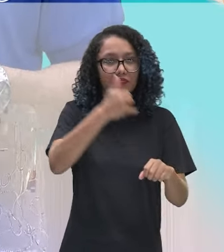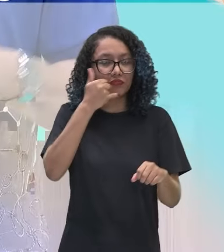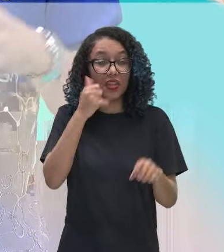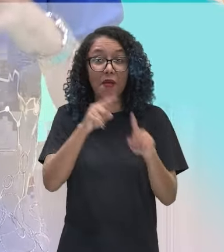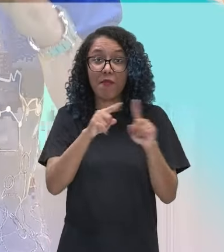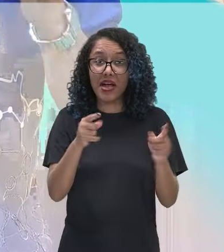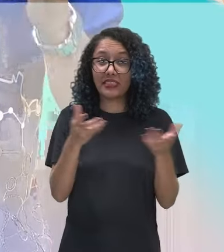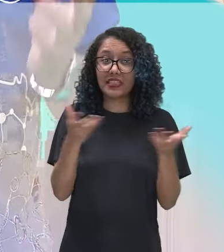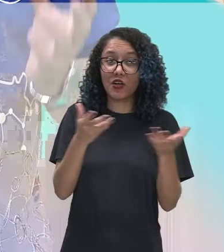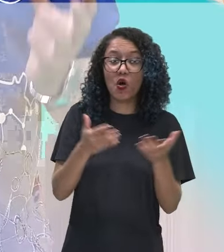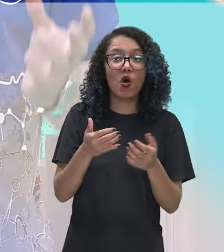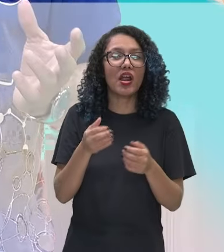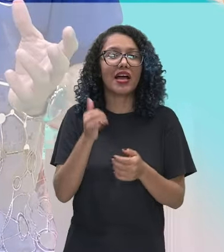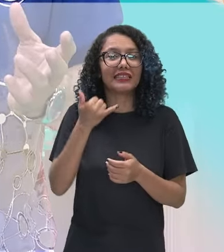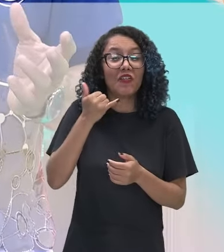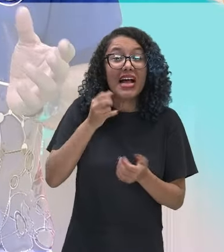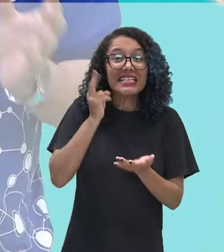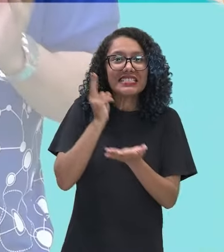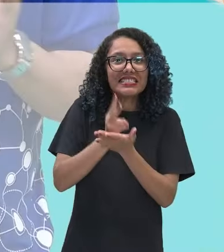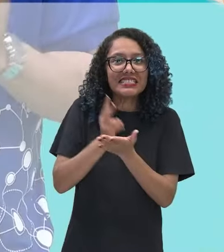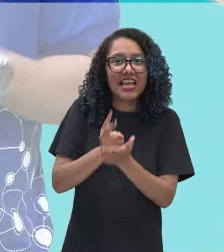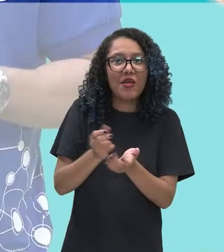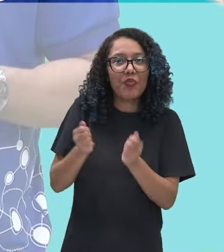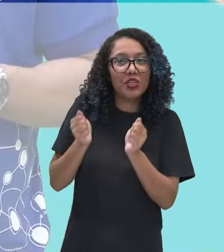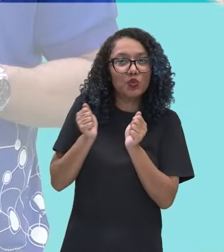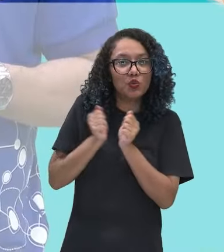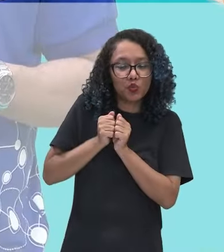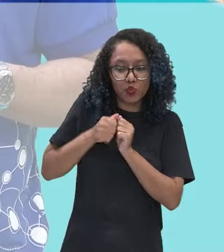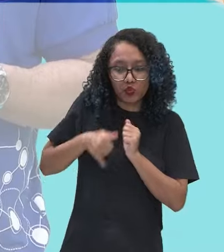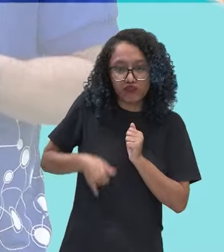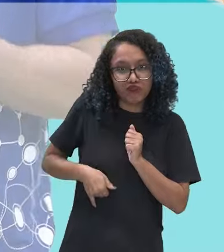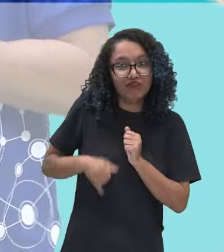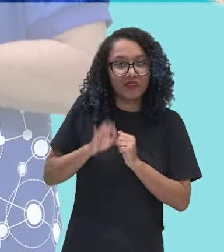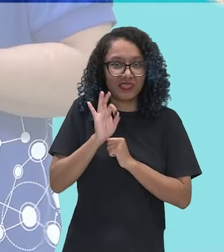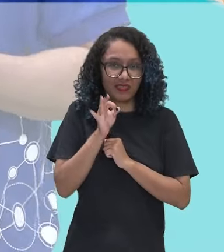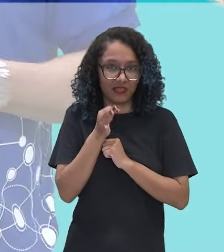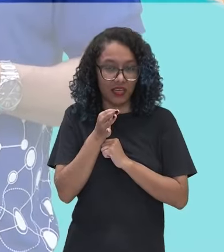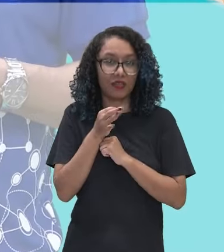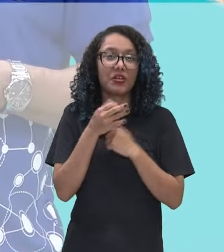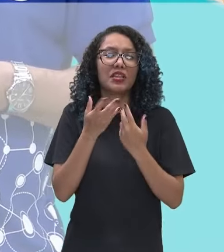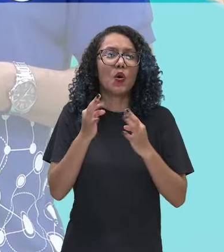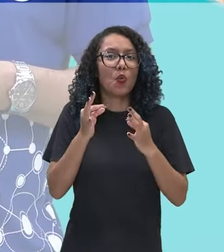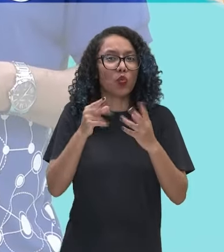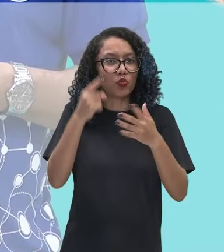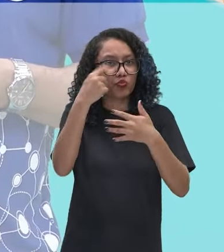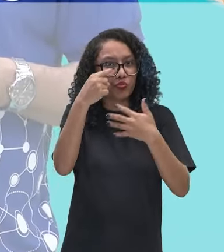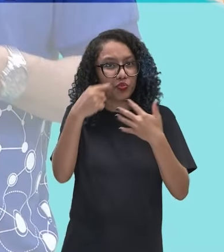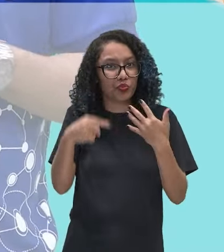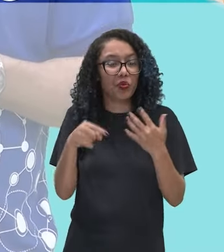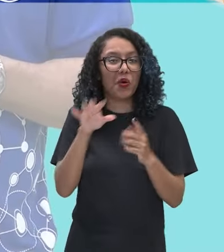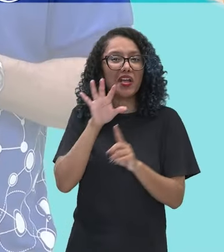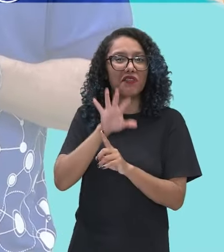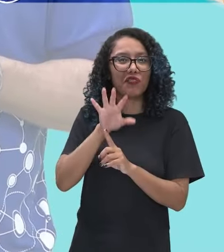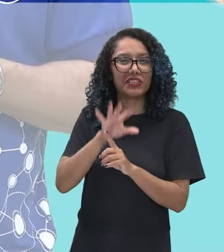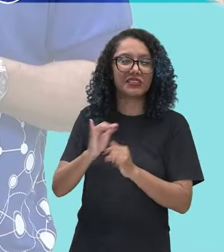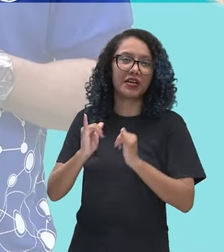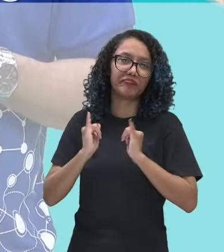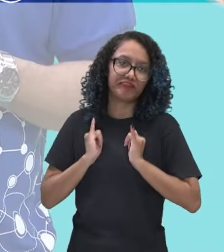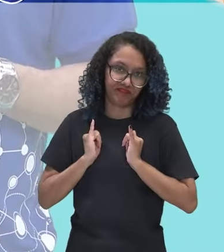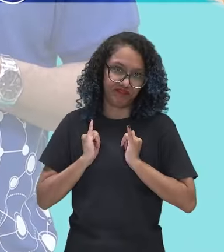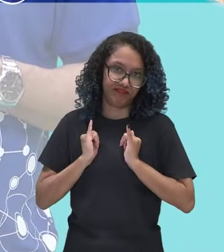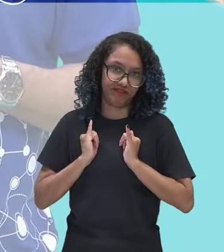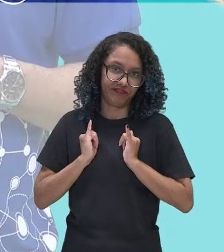TV. Então, todos esses elementos da vida contemporânea, elas ajudam, então, nesse problema aqui que é o sedentarismo,